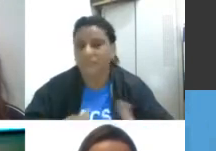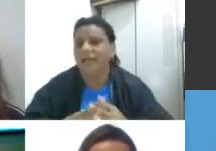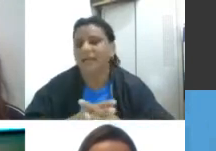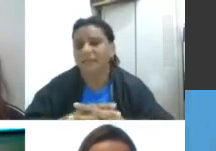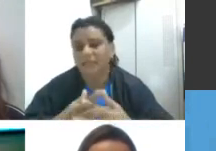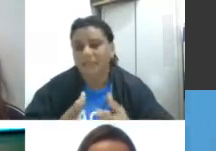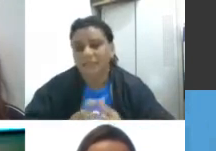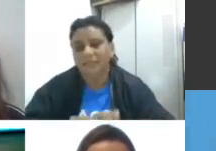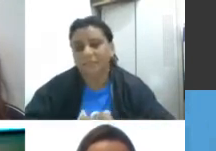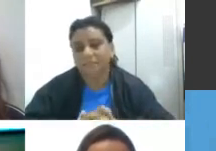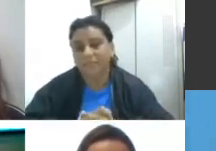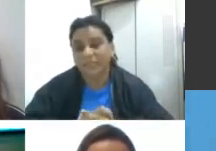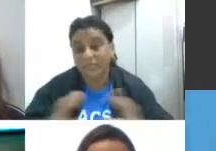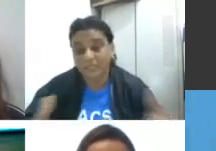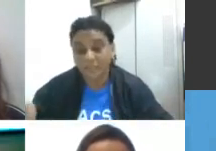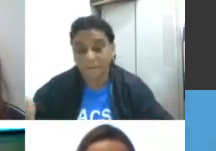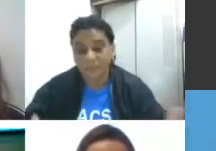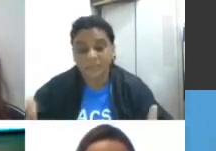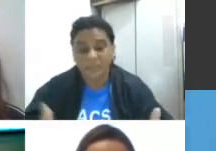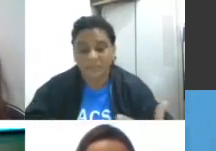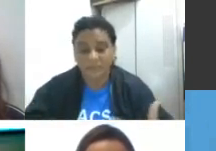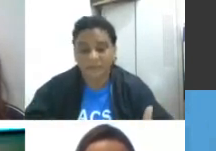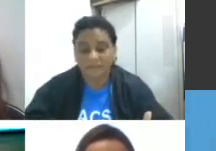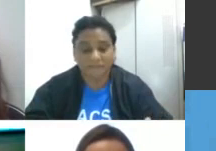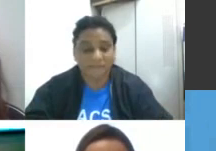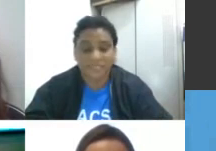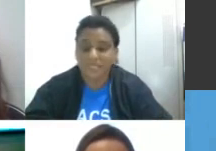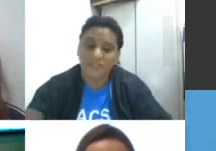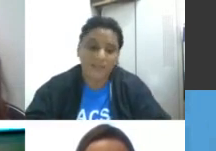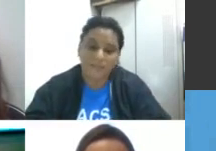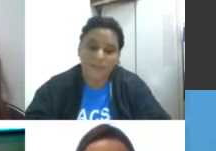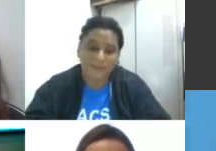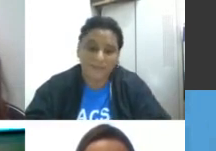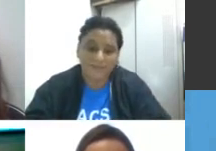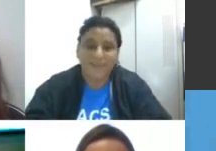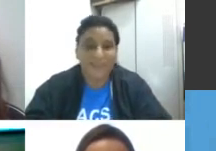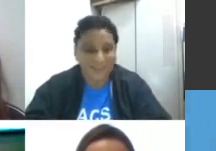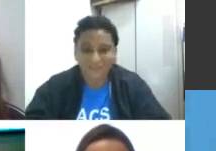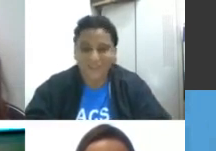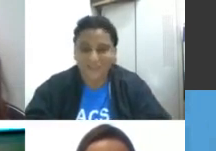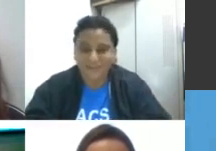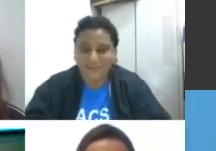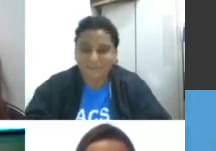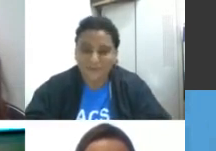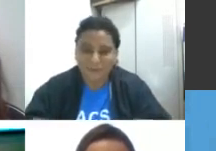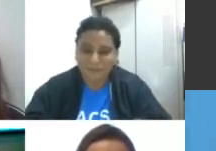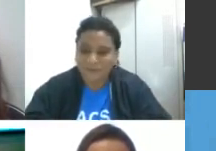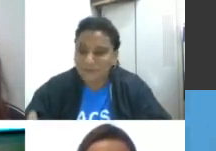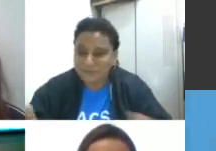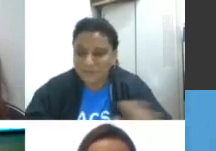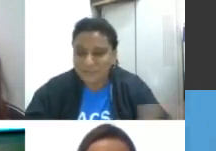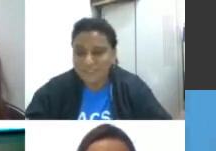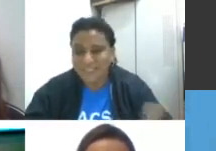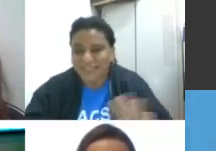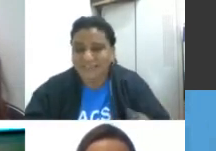comunidade né para que a gente possa ver se a gente acaba com isso é difícil porque pelos